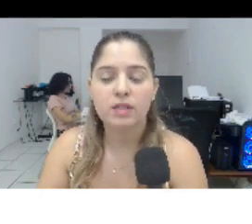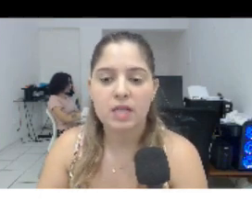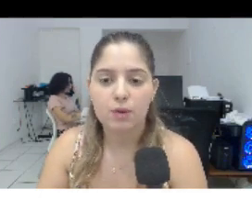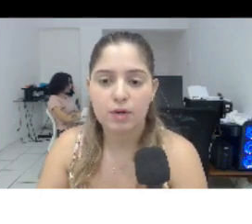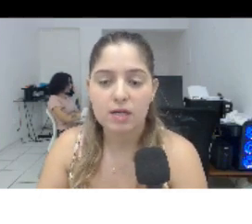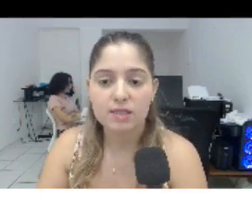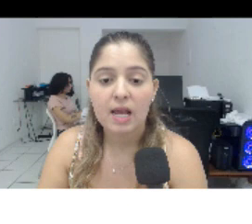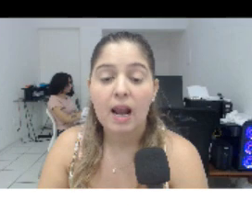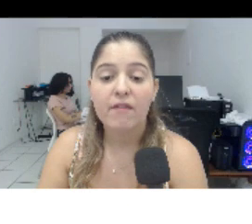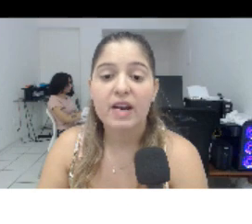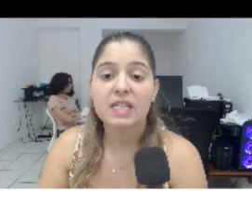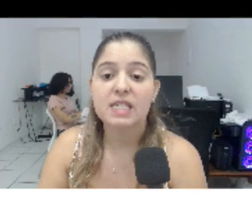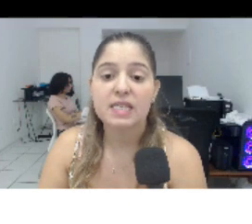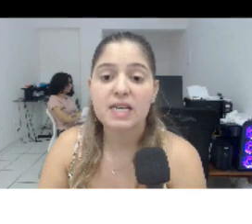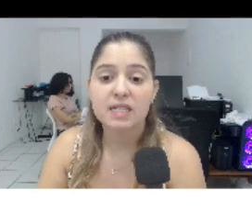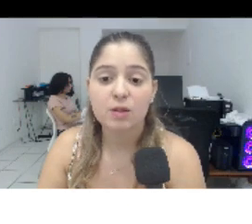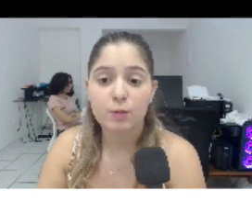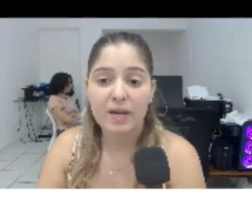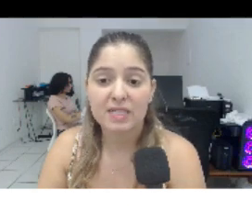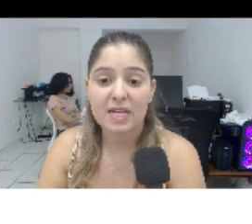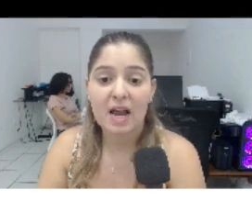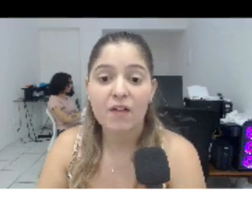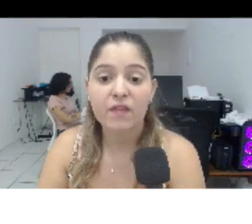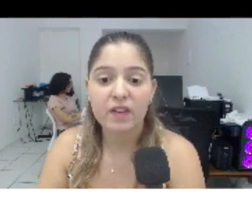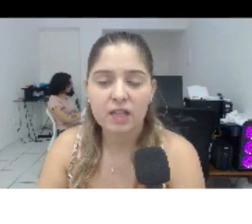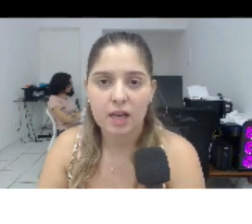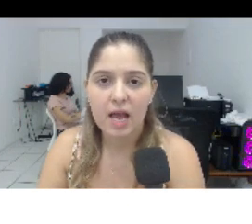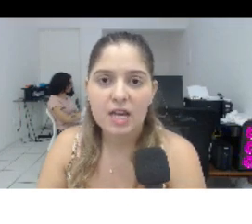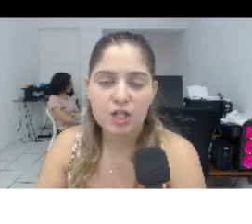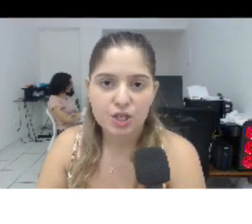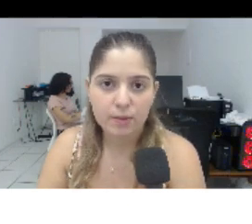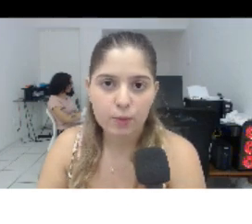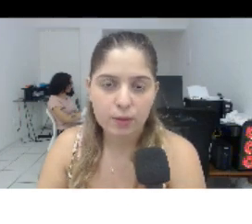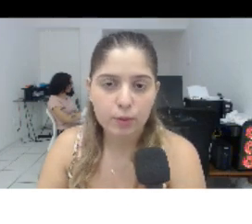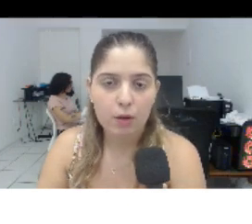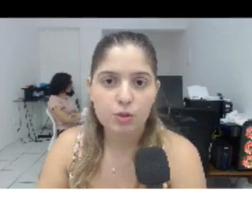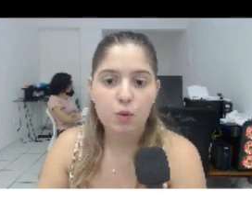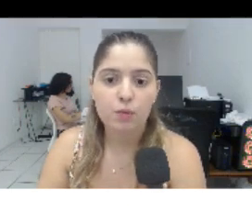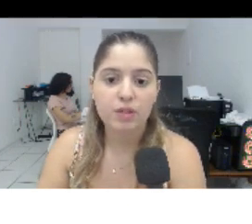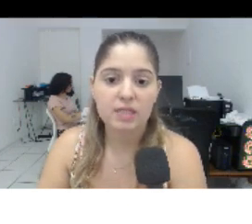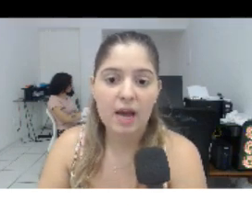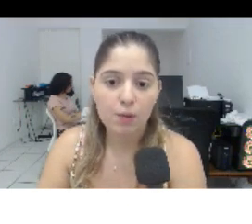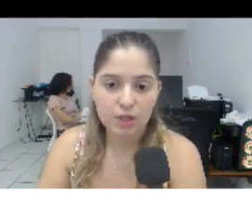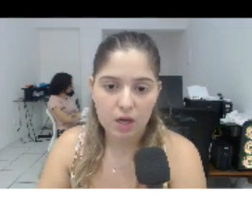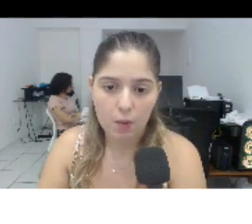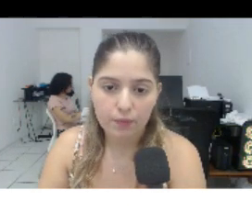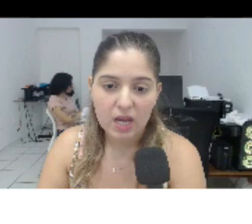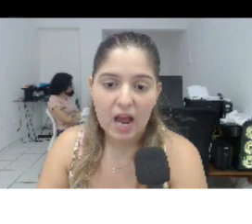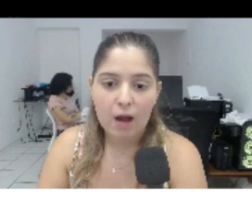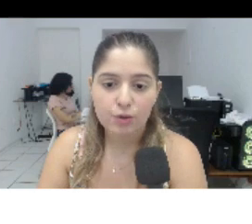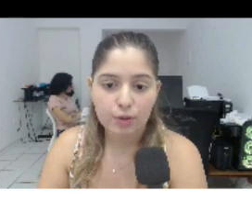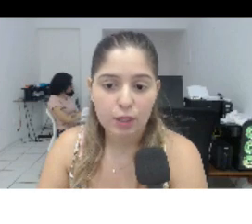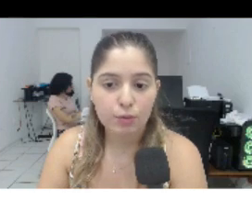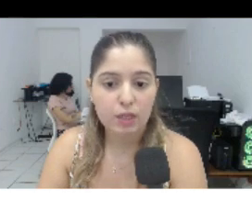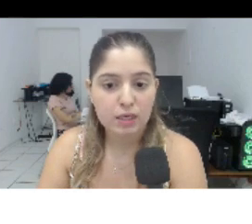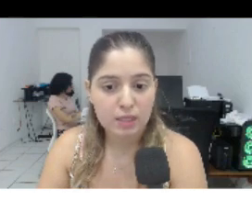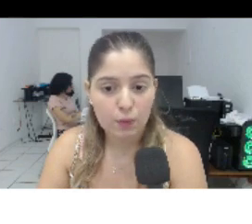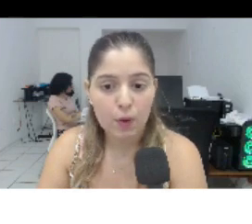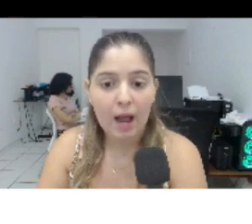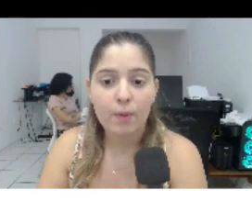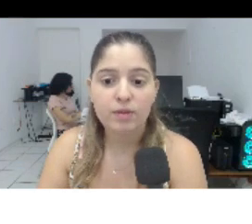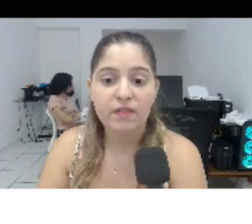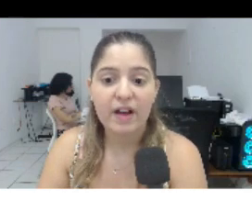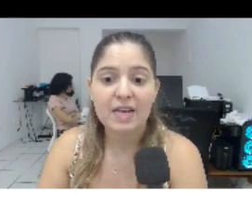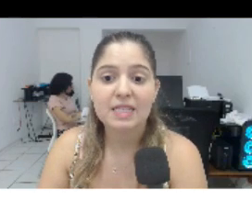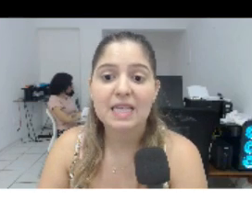de aposentadorias levará 16 anos para zerar fila, estima o Tribunal de Contas da União. A auditoria do